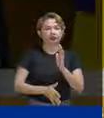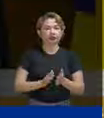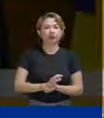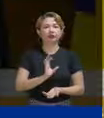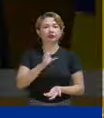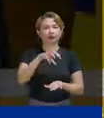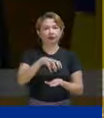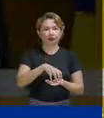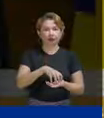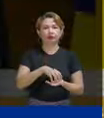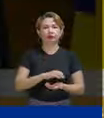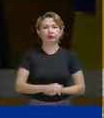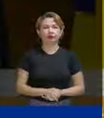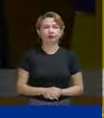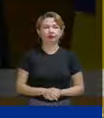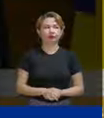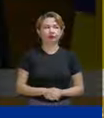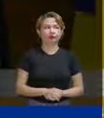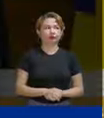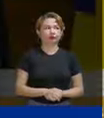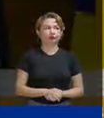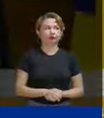e, no mérito,